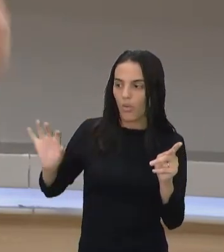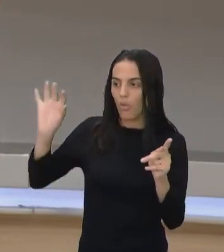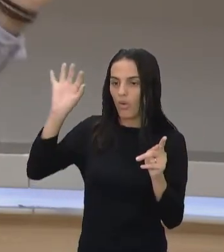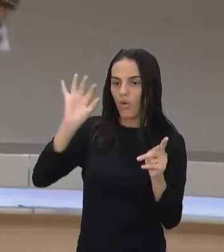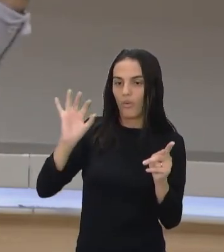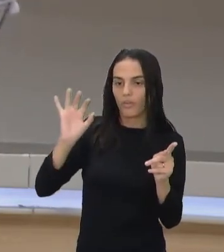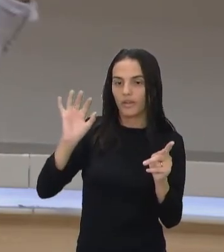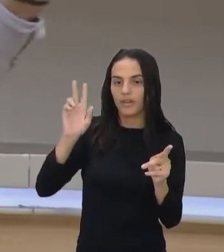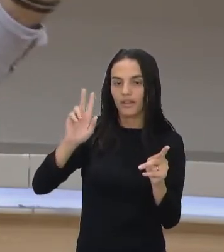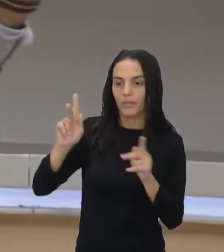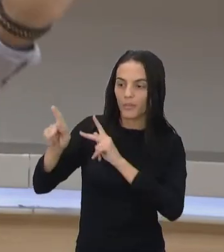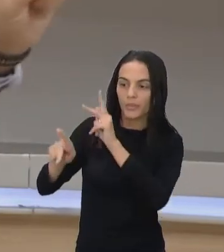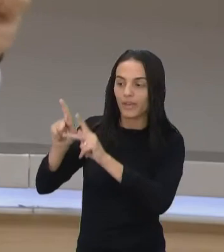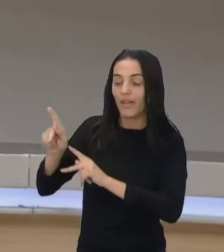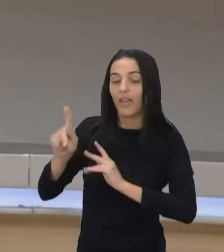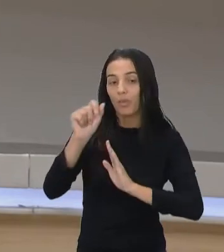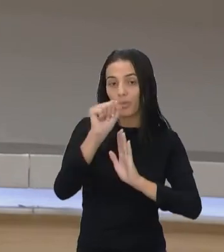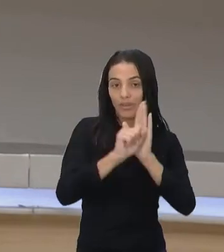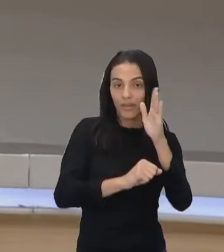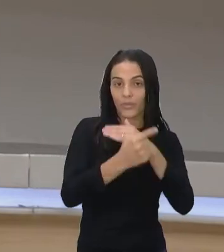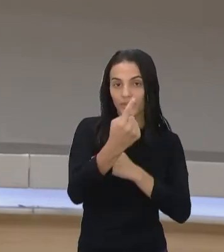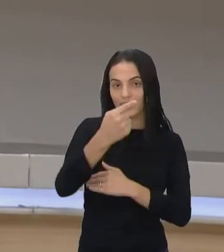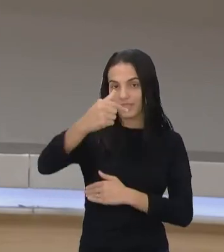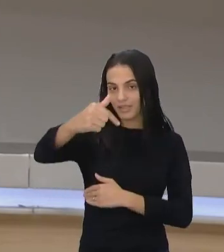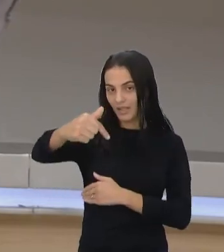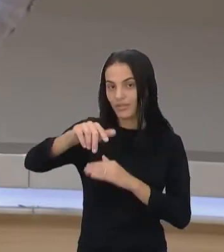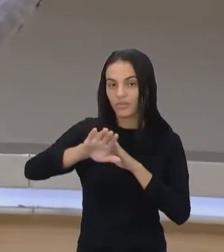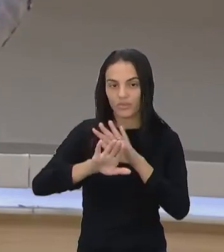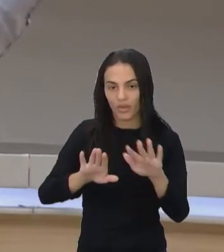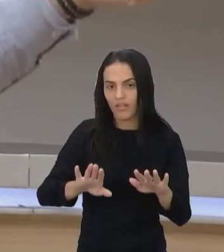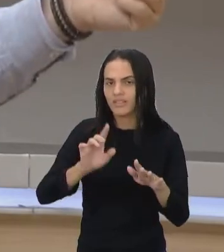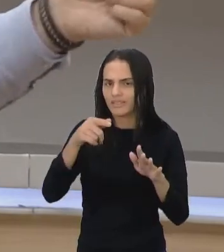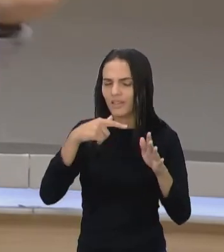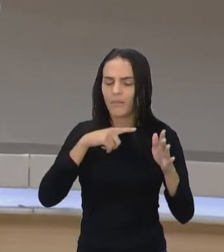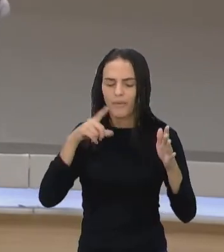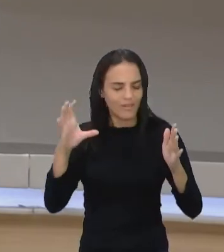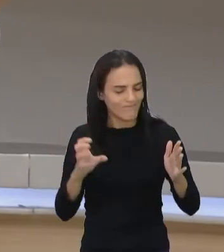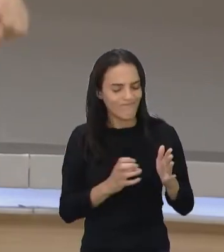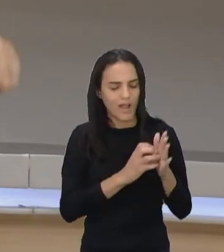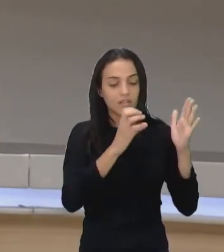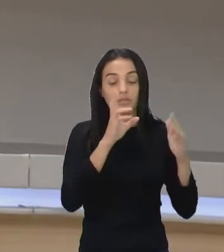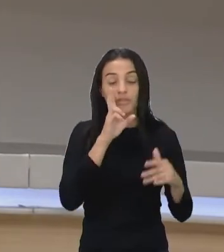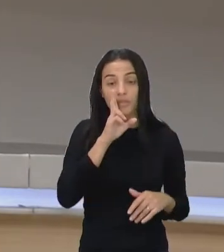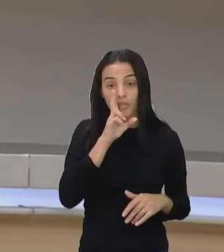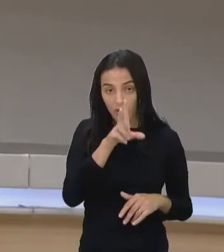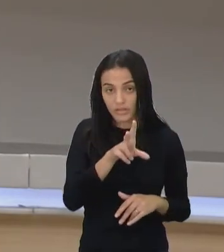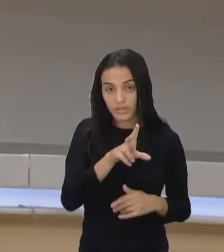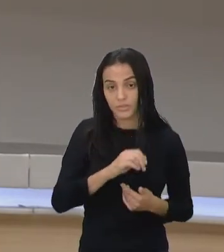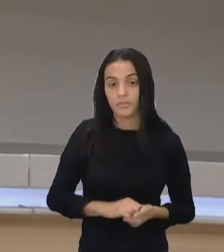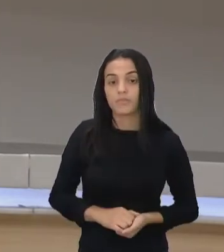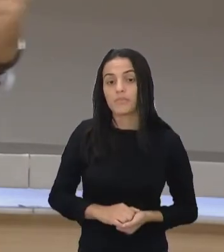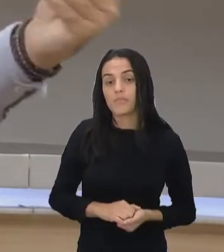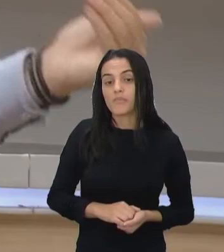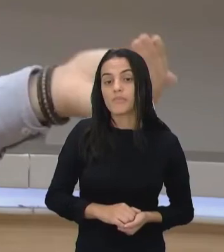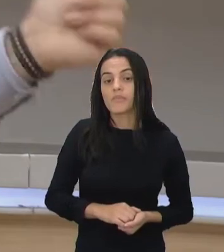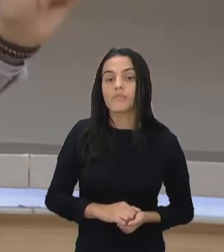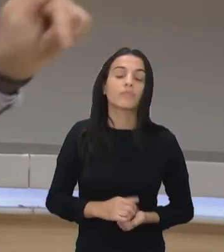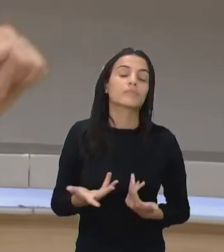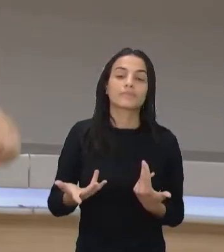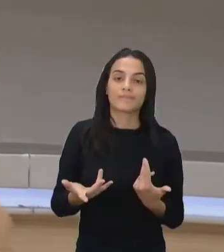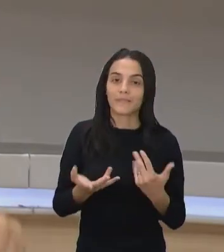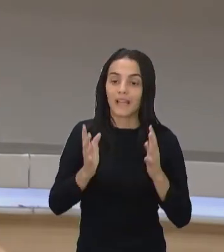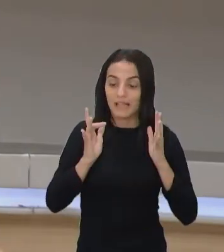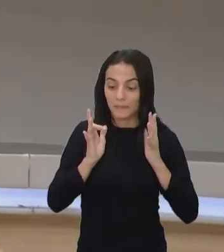é apenas no século XVII. E sabe que isso teve um impacto tremendo na questão sanitária